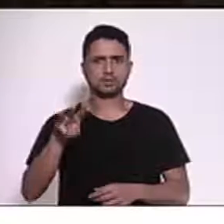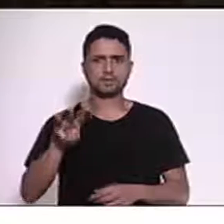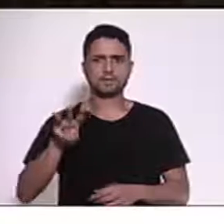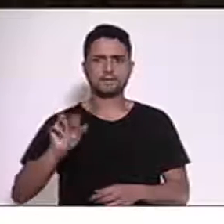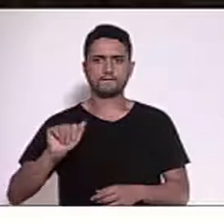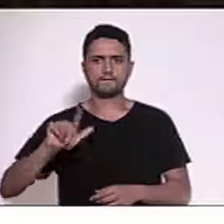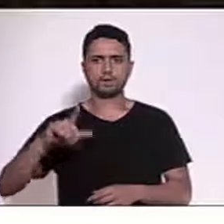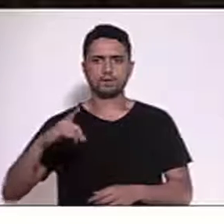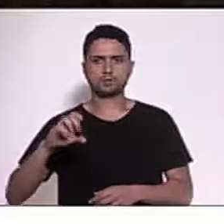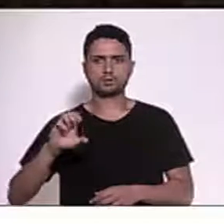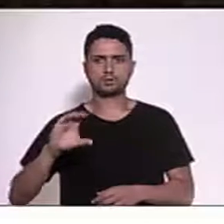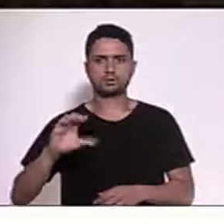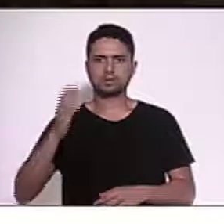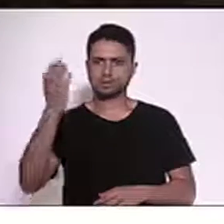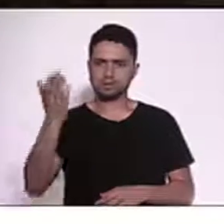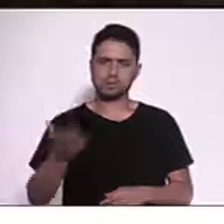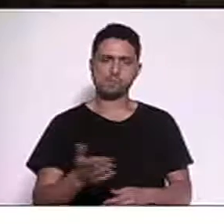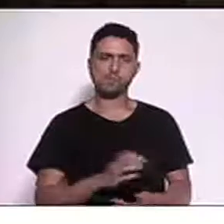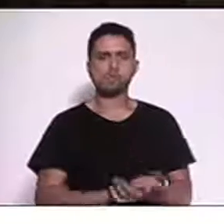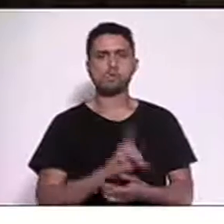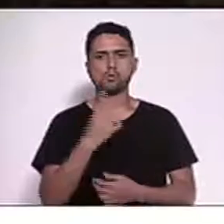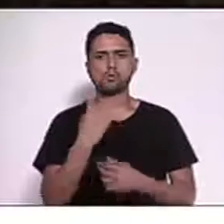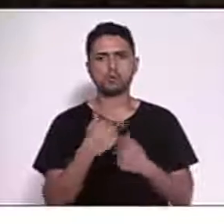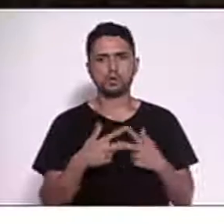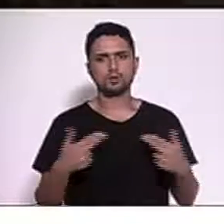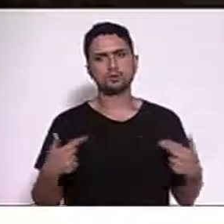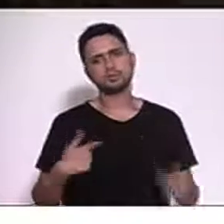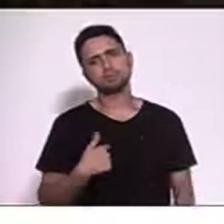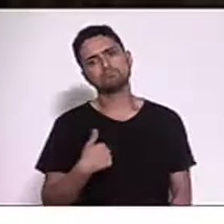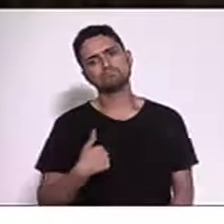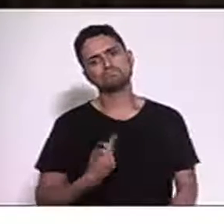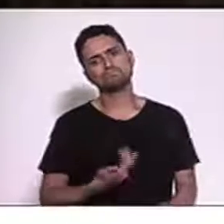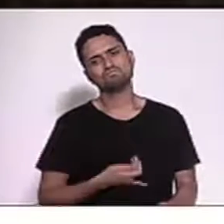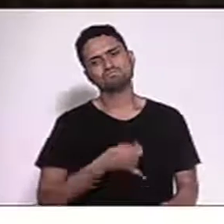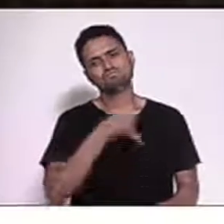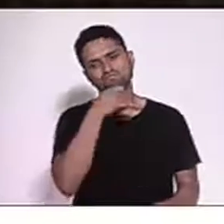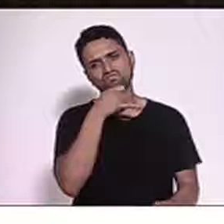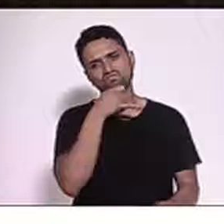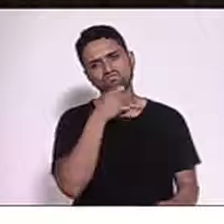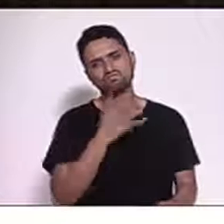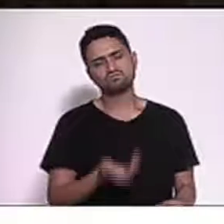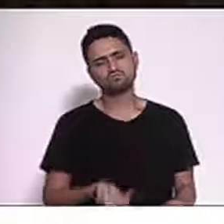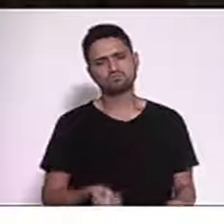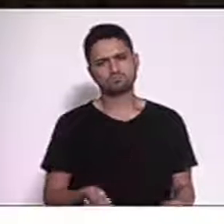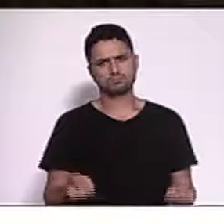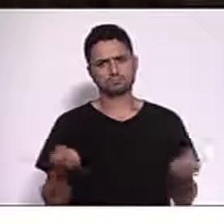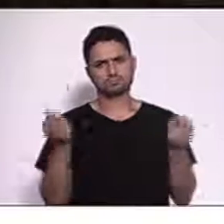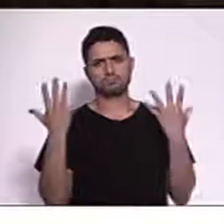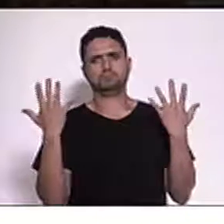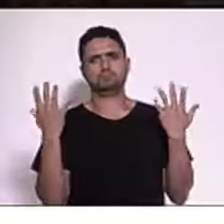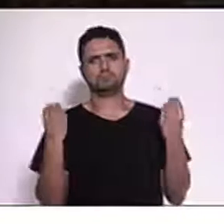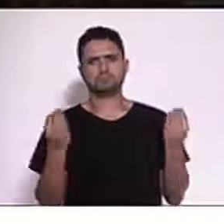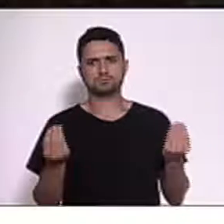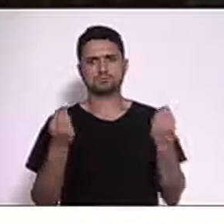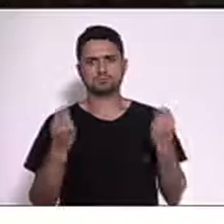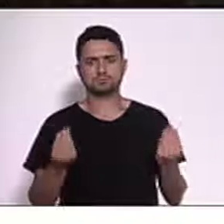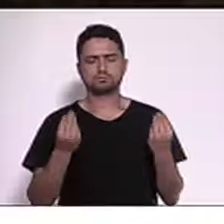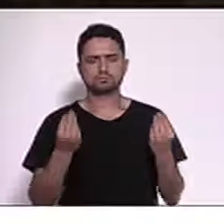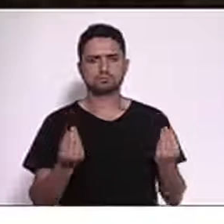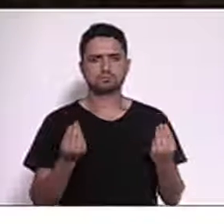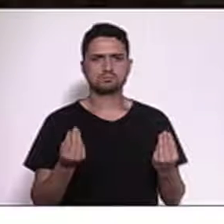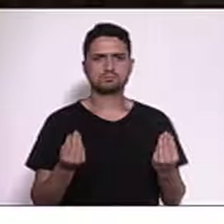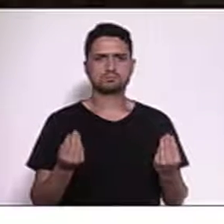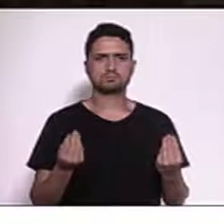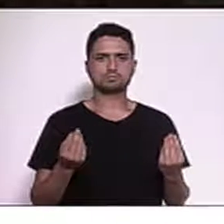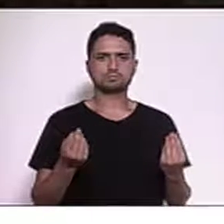Valdec Carneiro, uma coisa que me deixa de certa forma perplexo, é